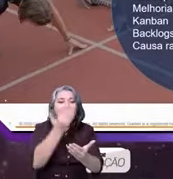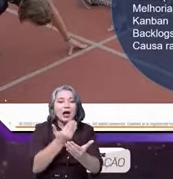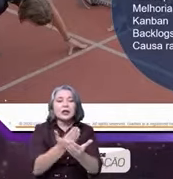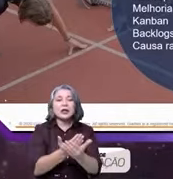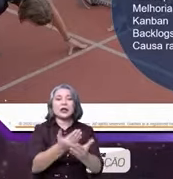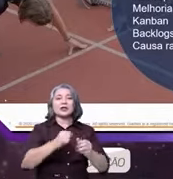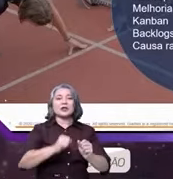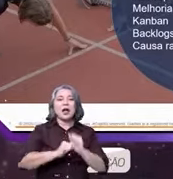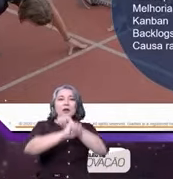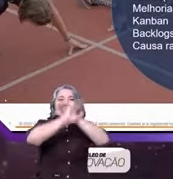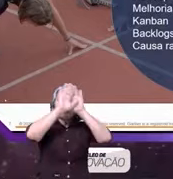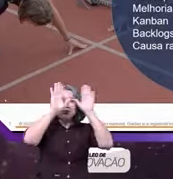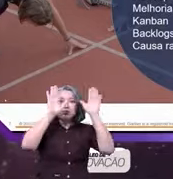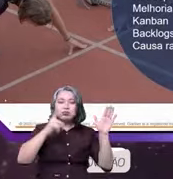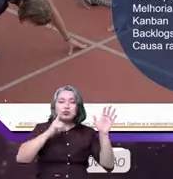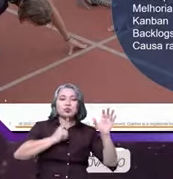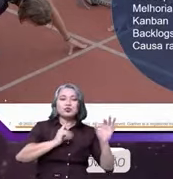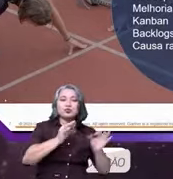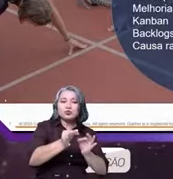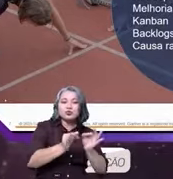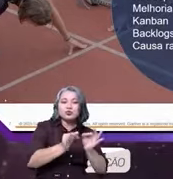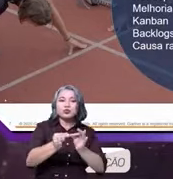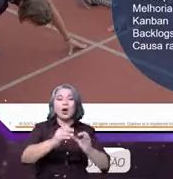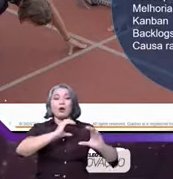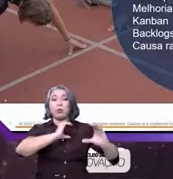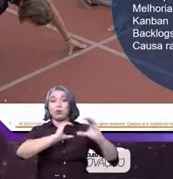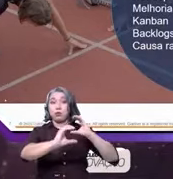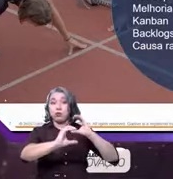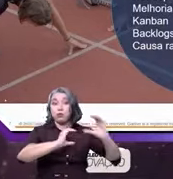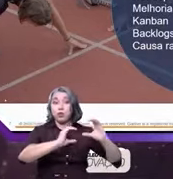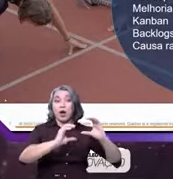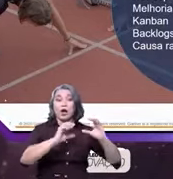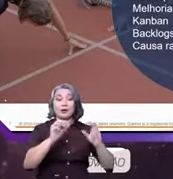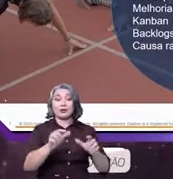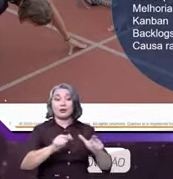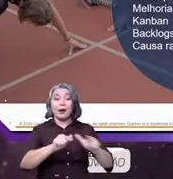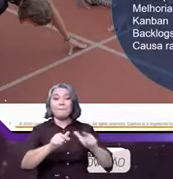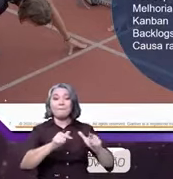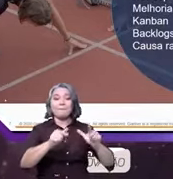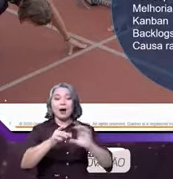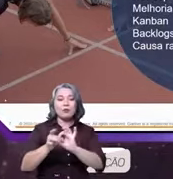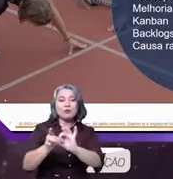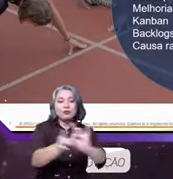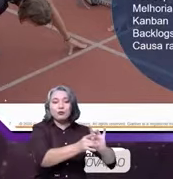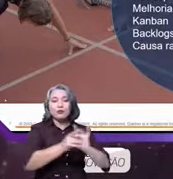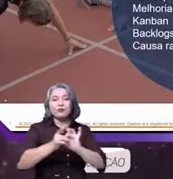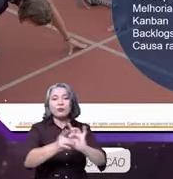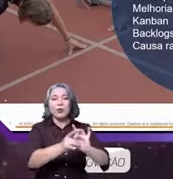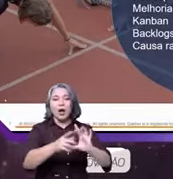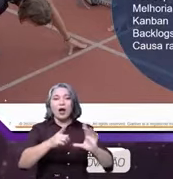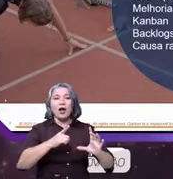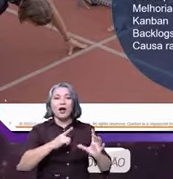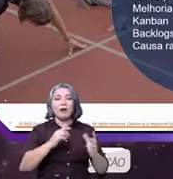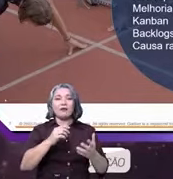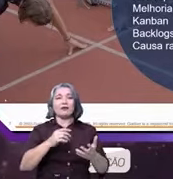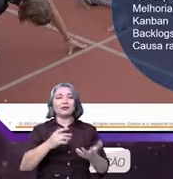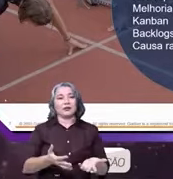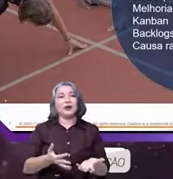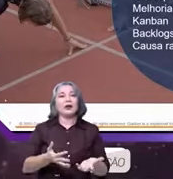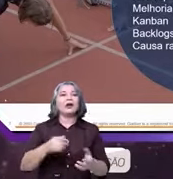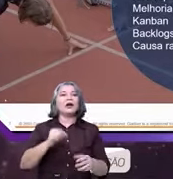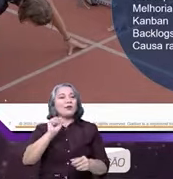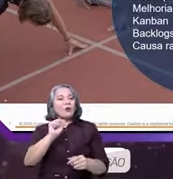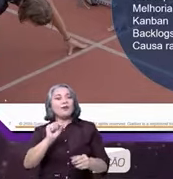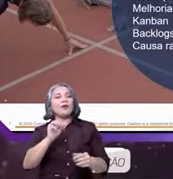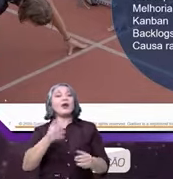transparência, é ter auto-organização, é comunicação, é trabalho em equipe, e é o que a gente chama de falha rápido. Falhar